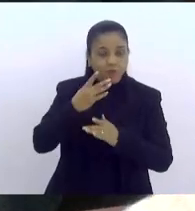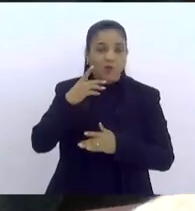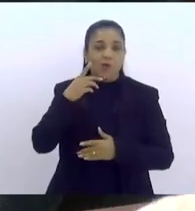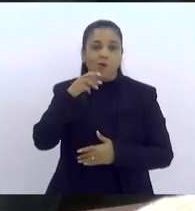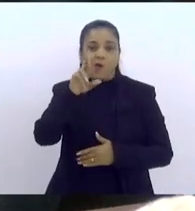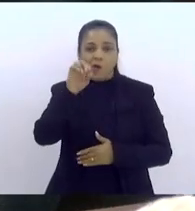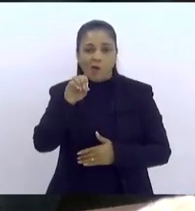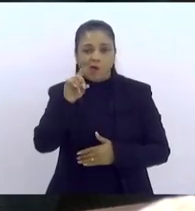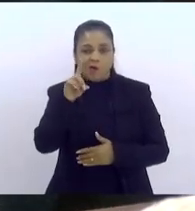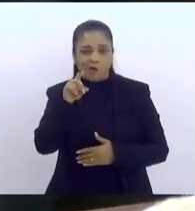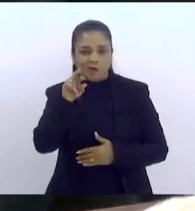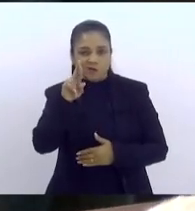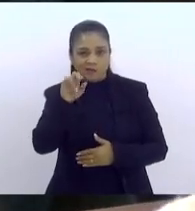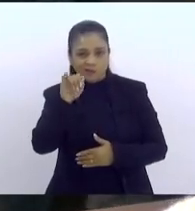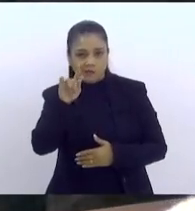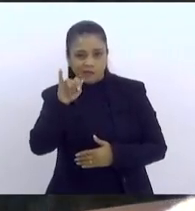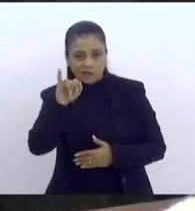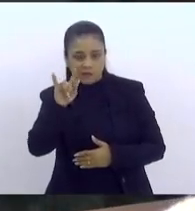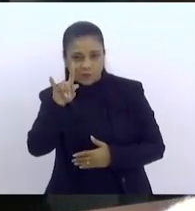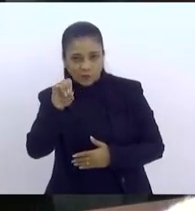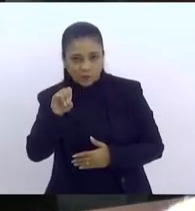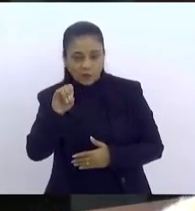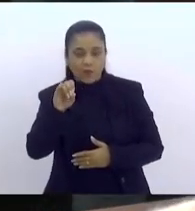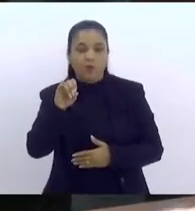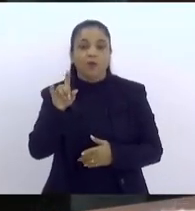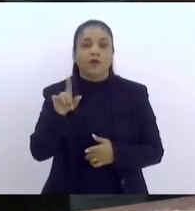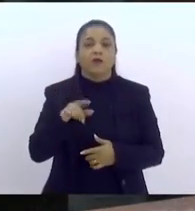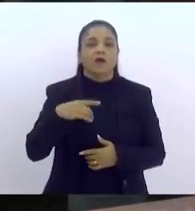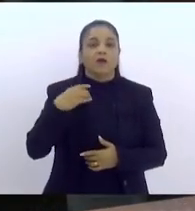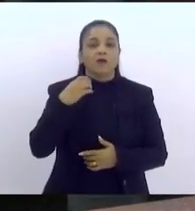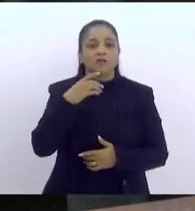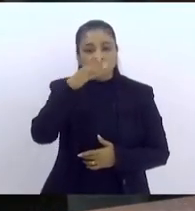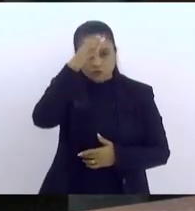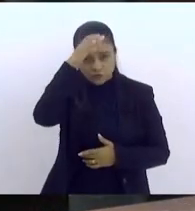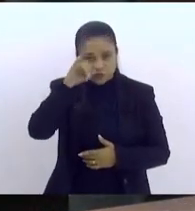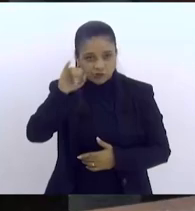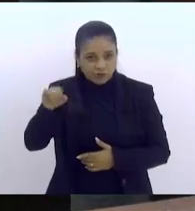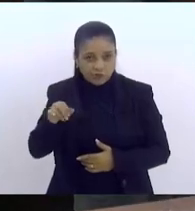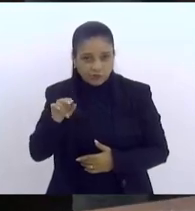Barcelar, Tia Ju, Célia Jordão,